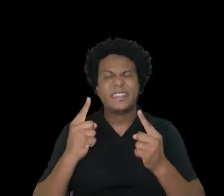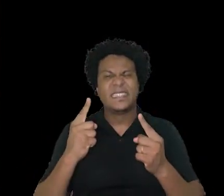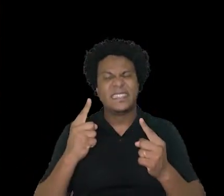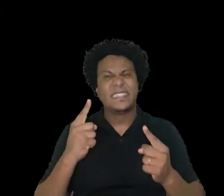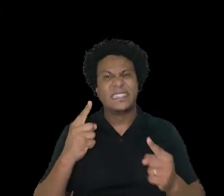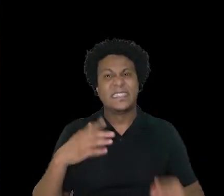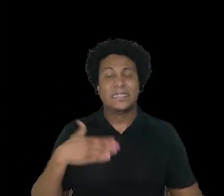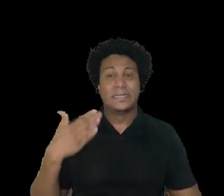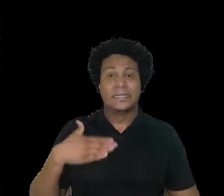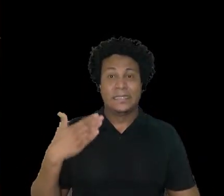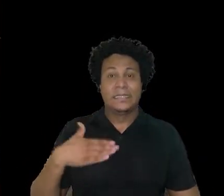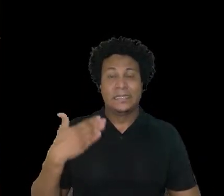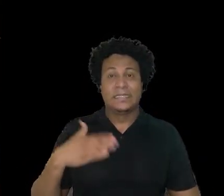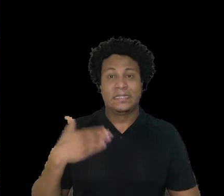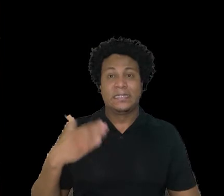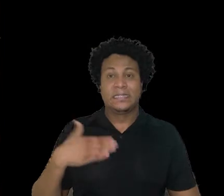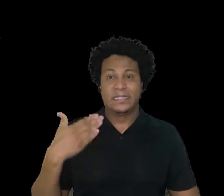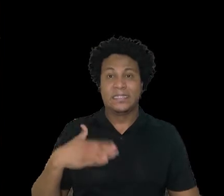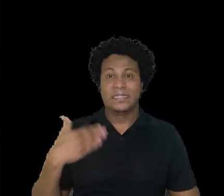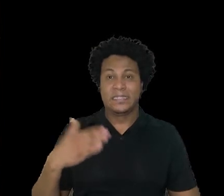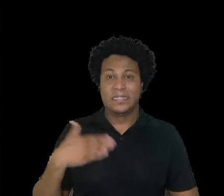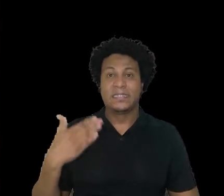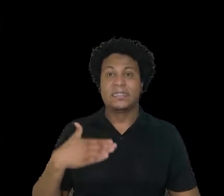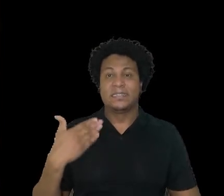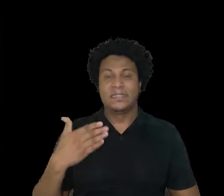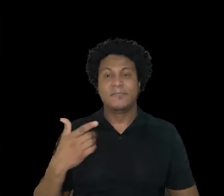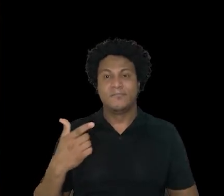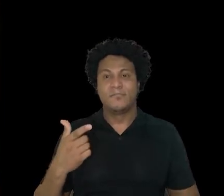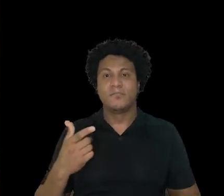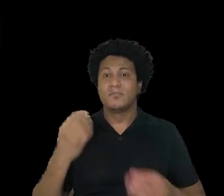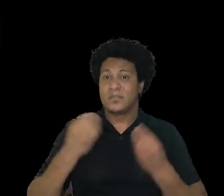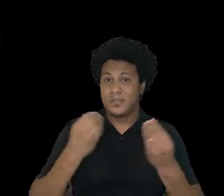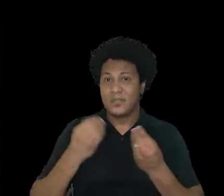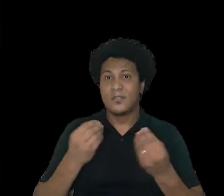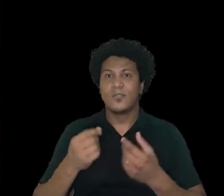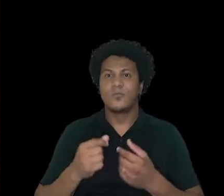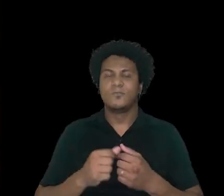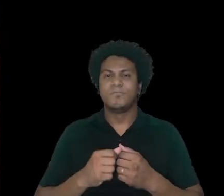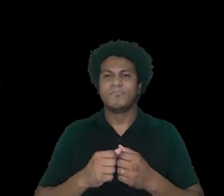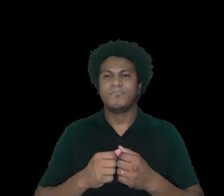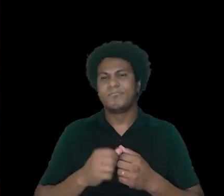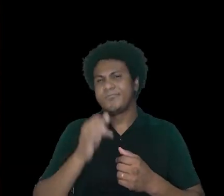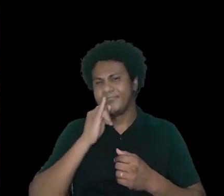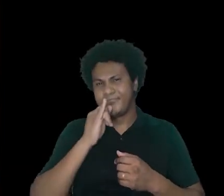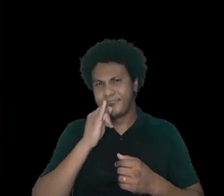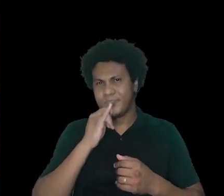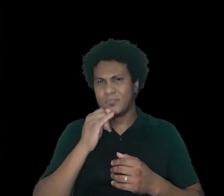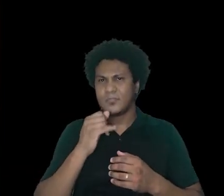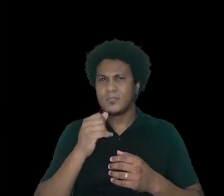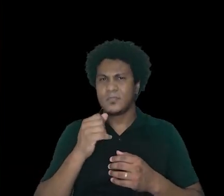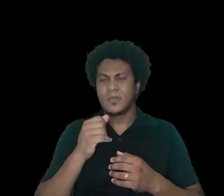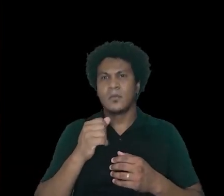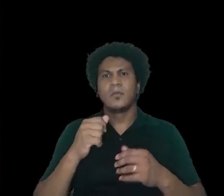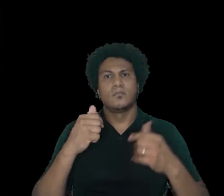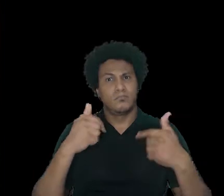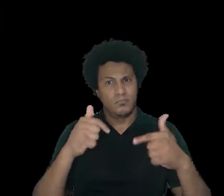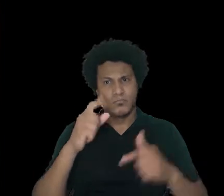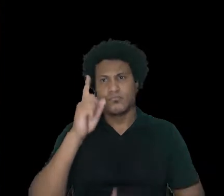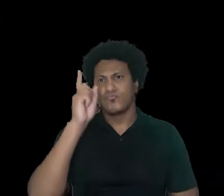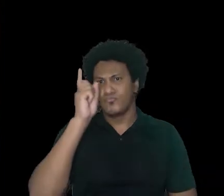essas coisas e eu tive muito medo, né? De qual qualidade eu estava levando aquilo.